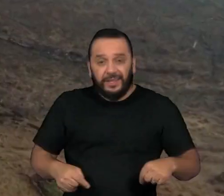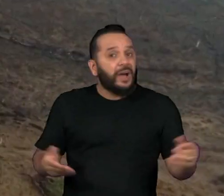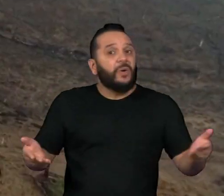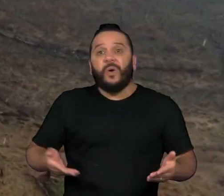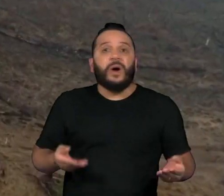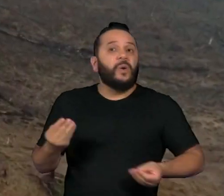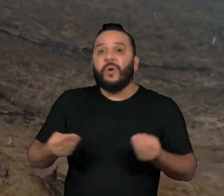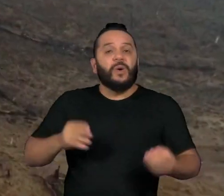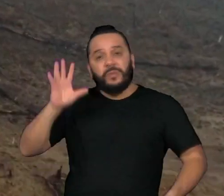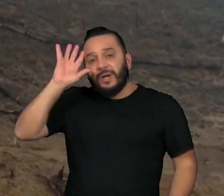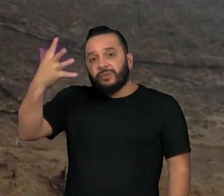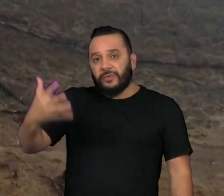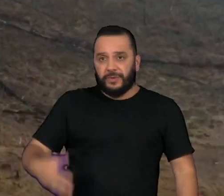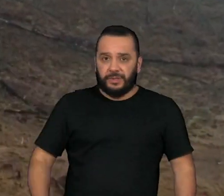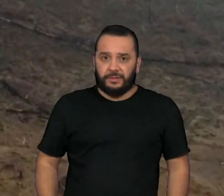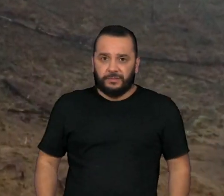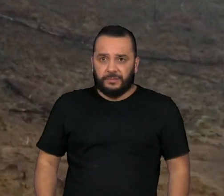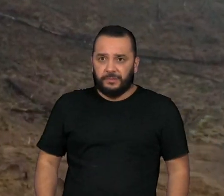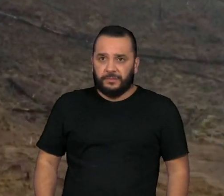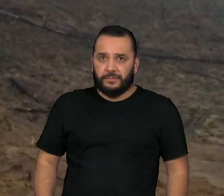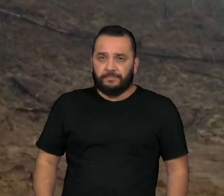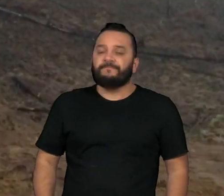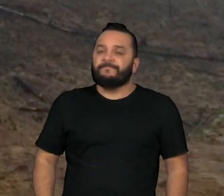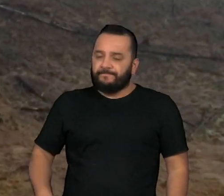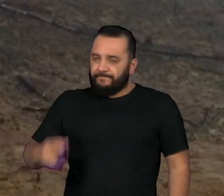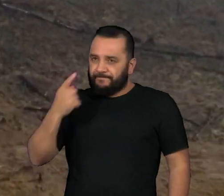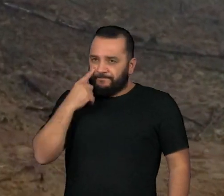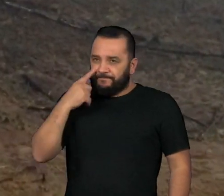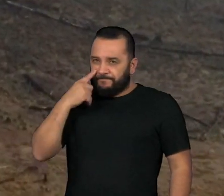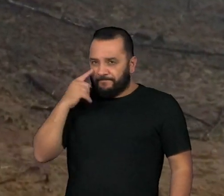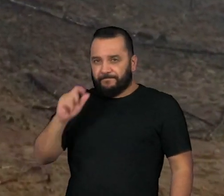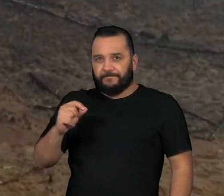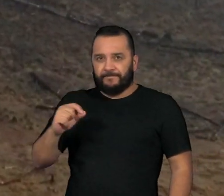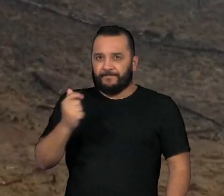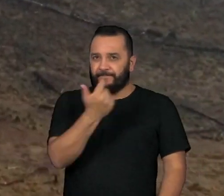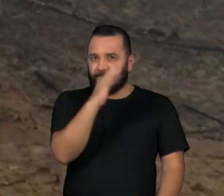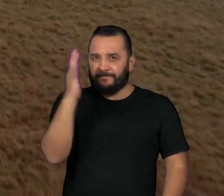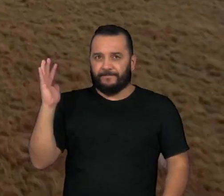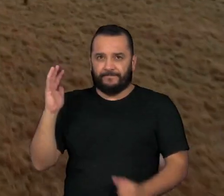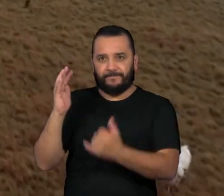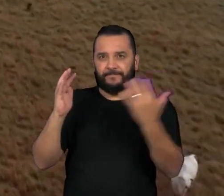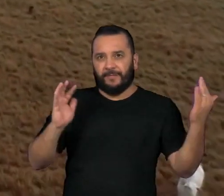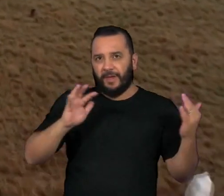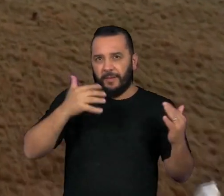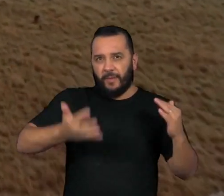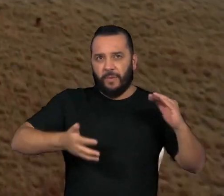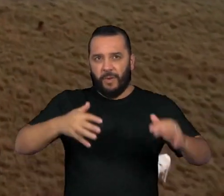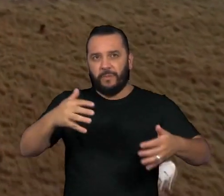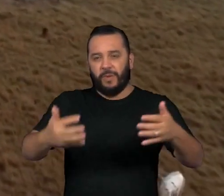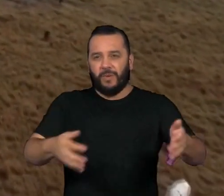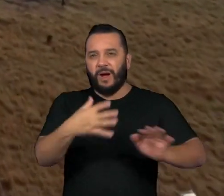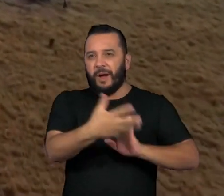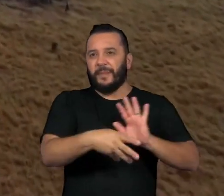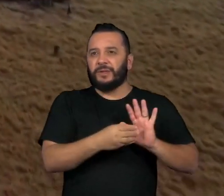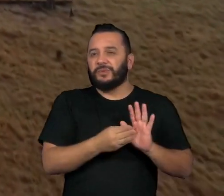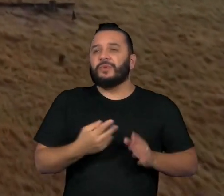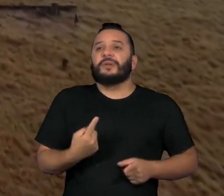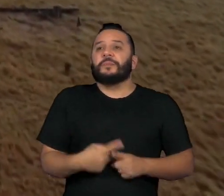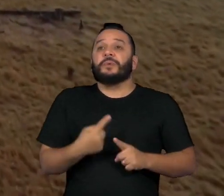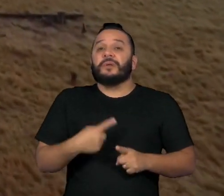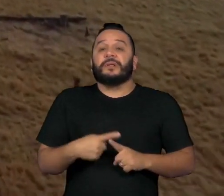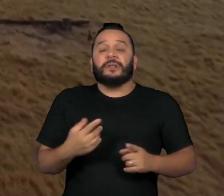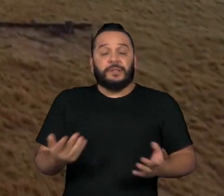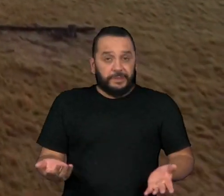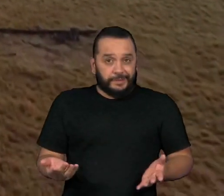Nos últimos anos, a gente vê que o aumento do desmatamento na Amazônia se deu muito por conta